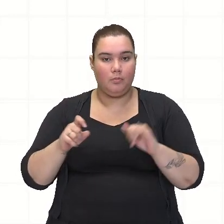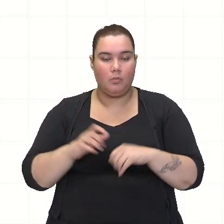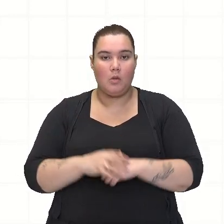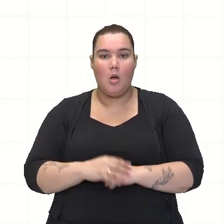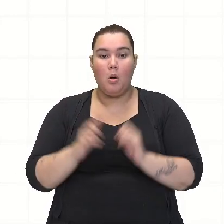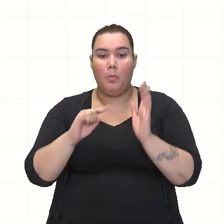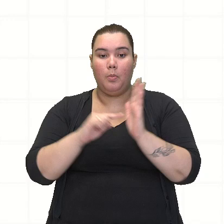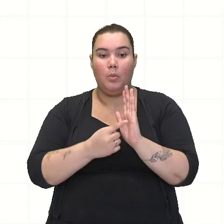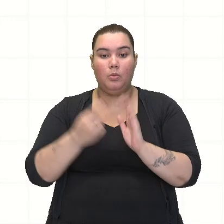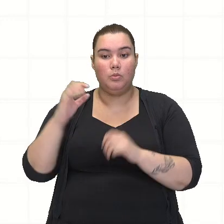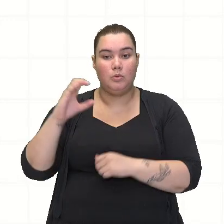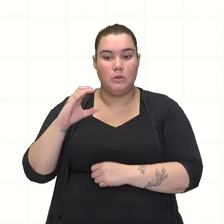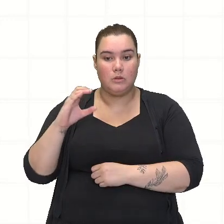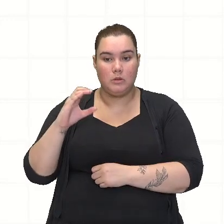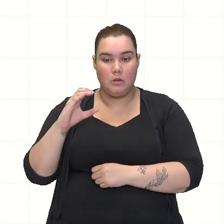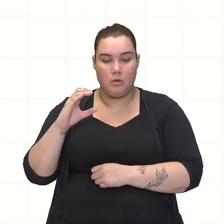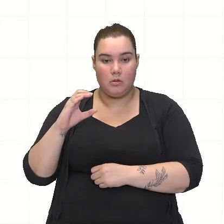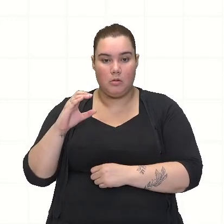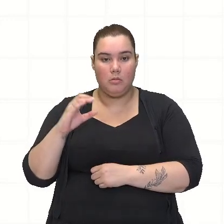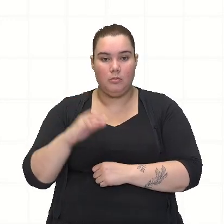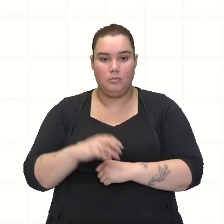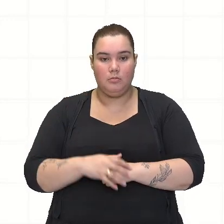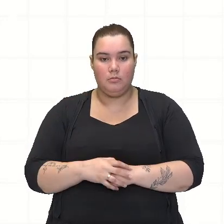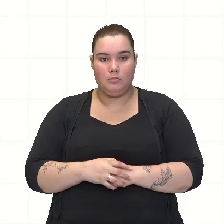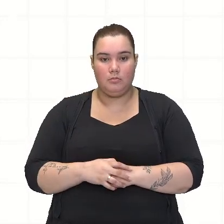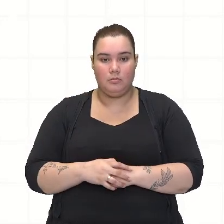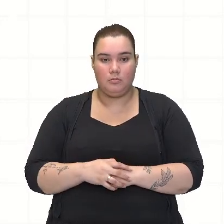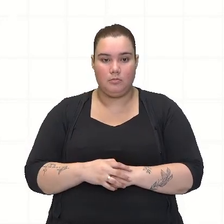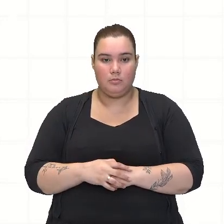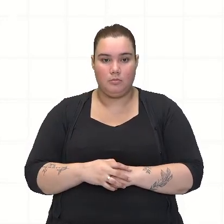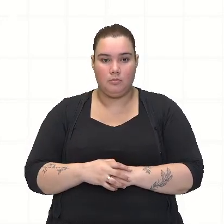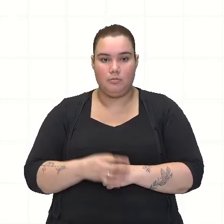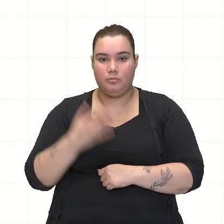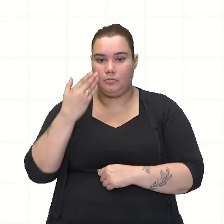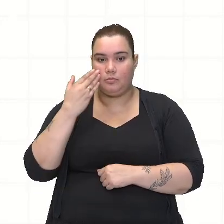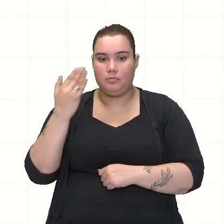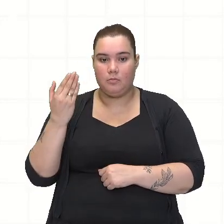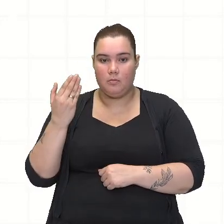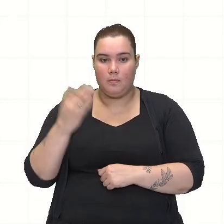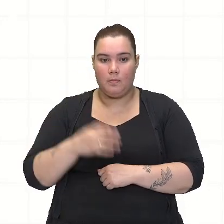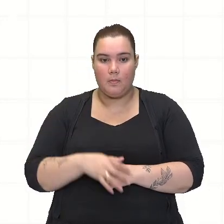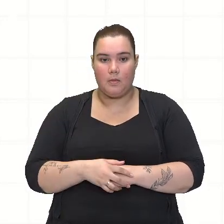ó. Colocar aqui embaixo, ó. Aqui o ponto C, ele é